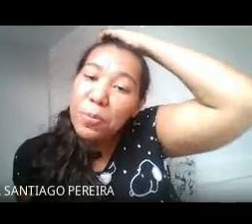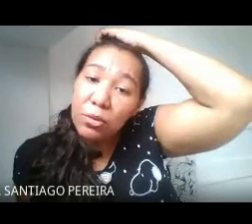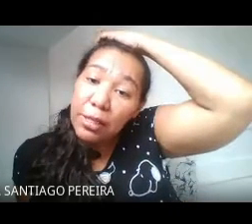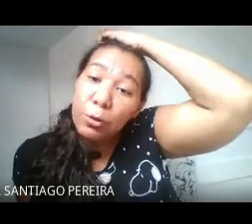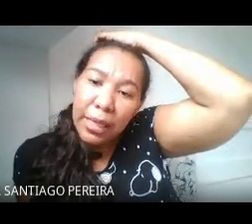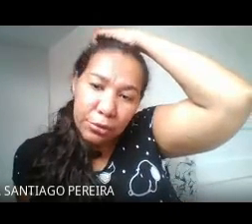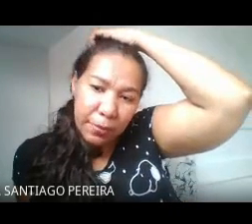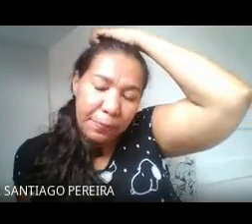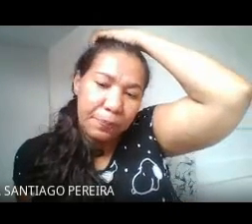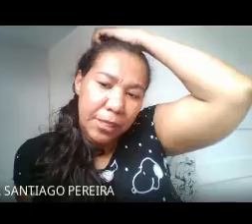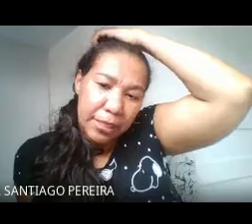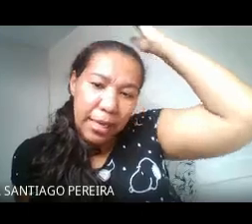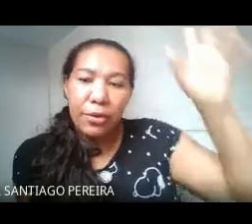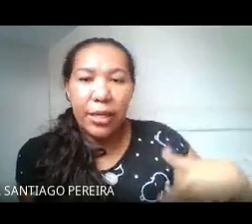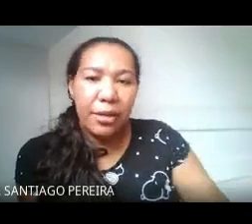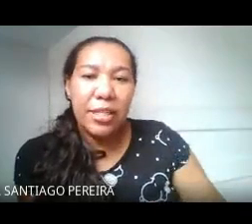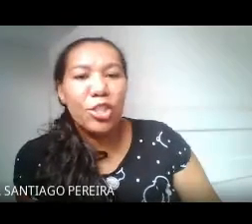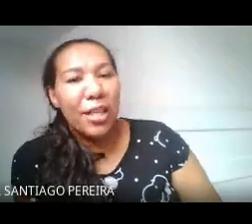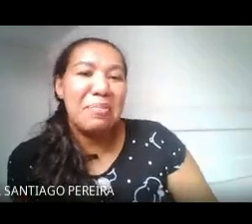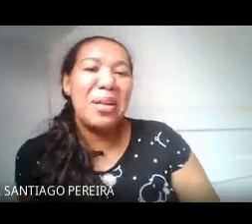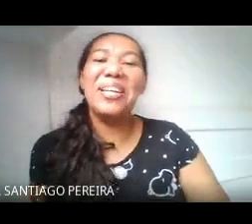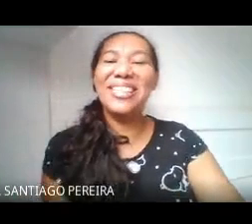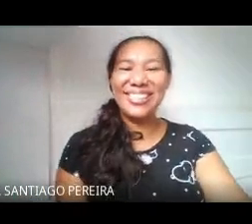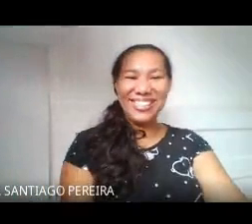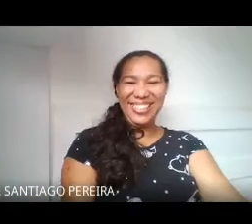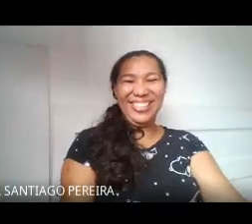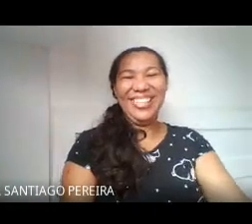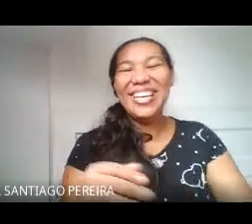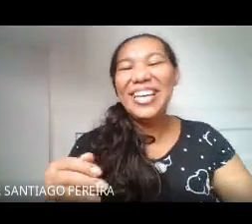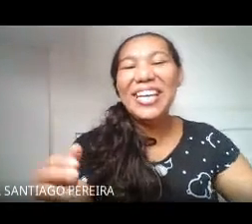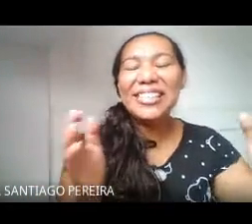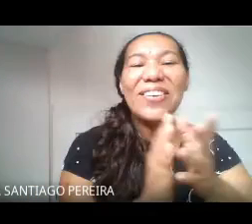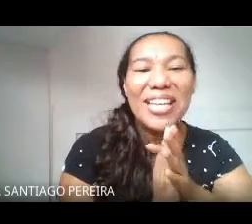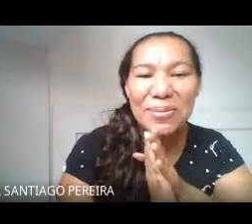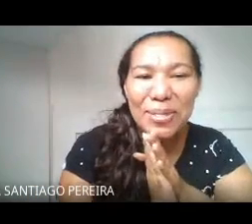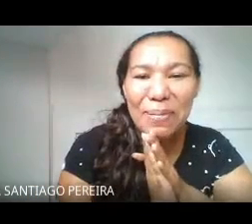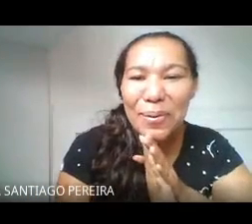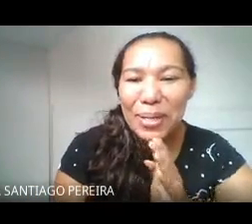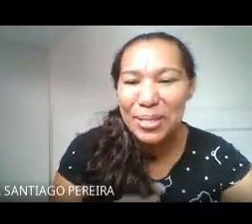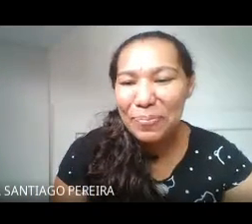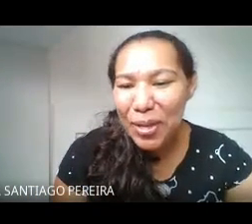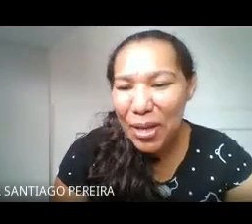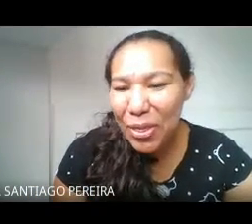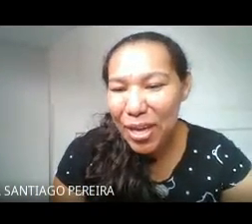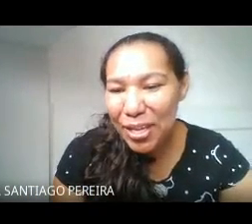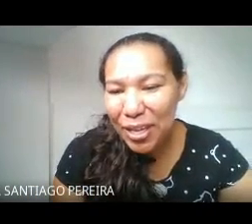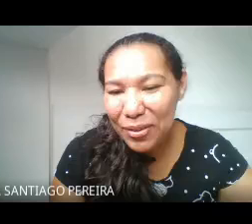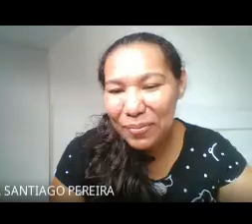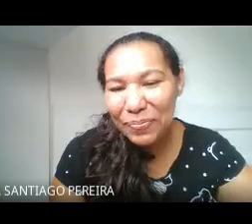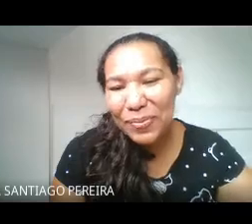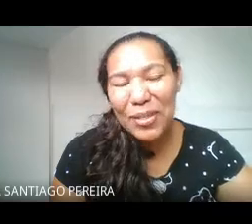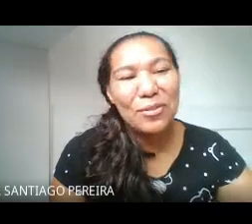filmes, tem a opção dele dublado também. Tá? Agora, claro que legendado é melhor. Então é isso, meus amores.